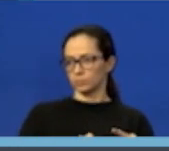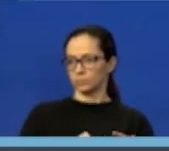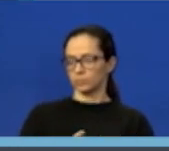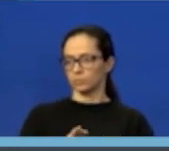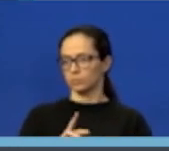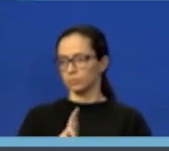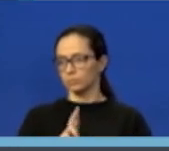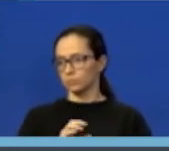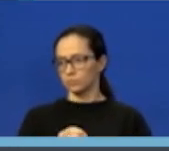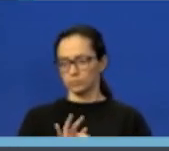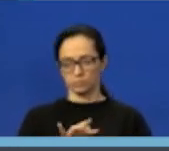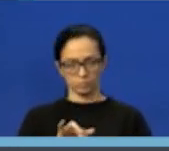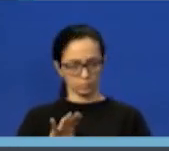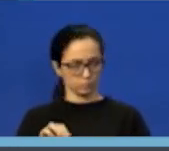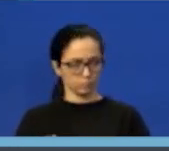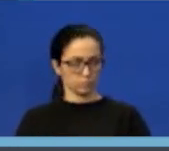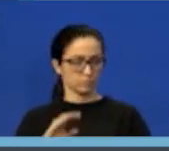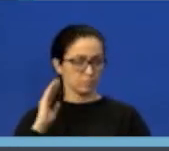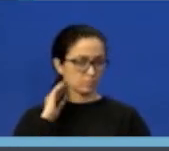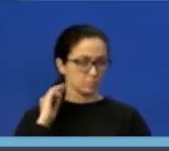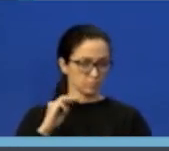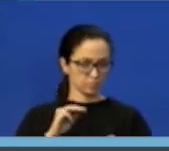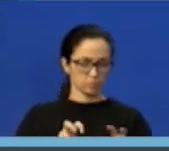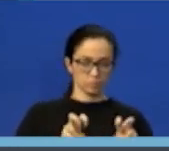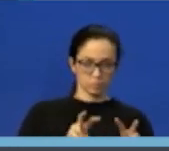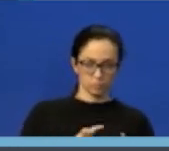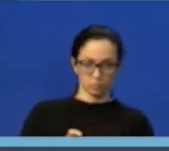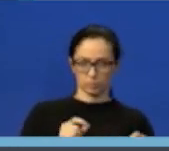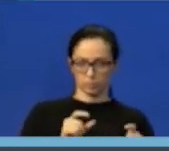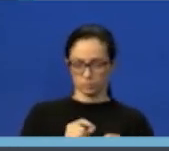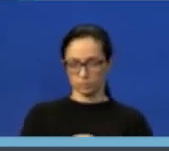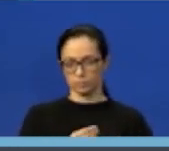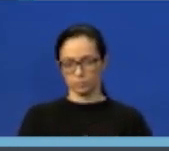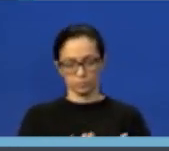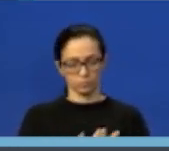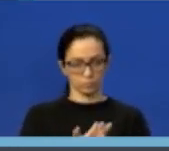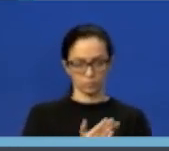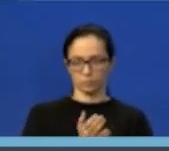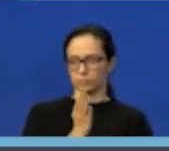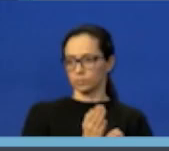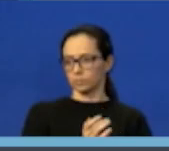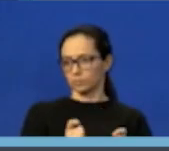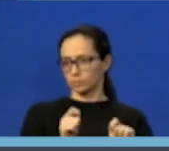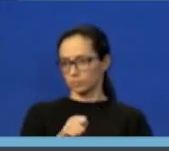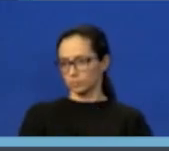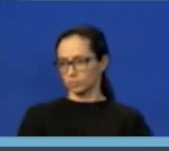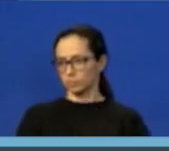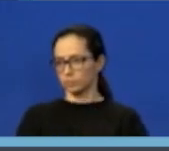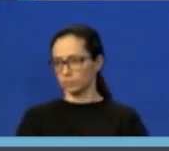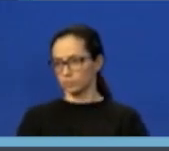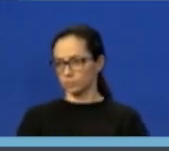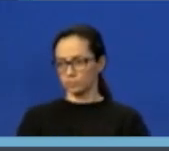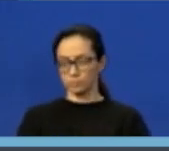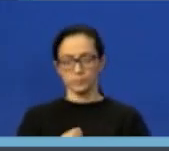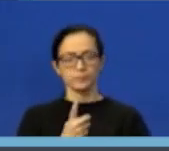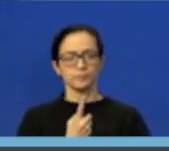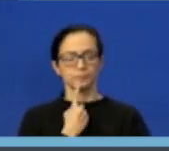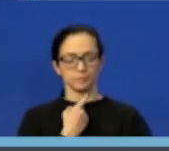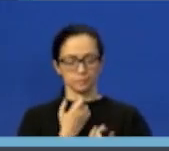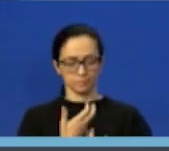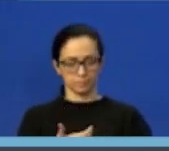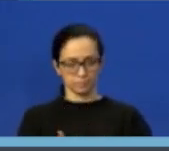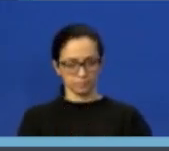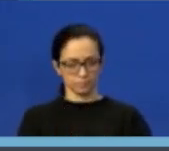meningites bacterianas, fase inicial da meningite viral, tuberculose fúngica, na hemorragia subaracnoide, em tumores